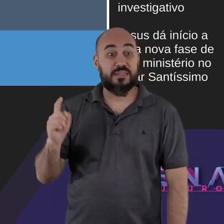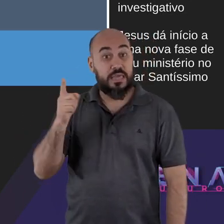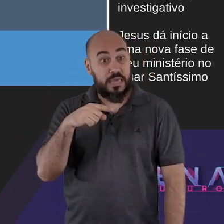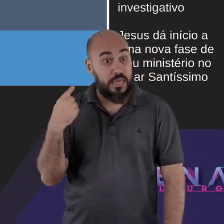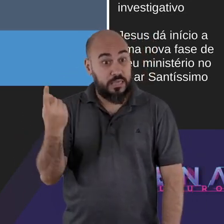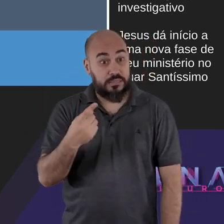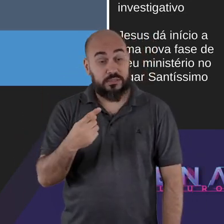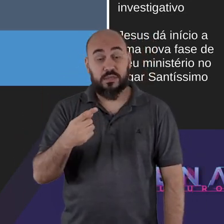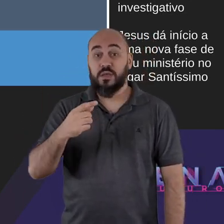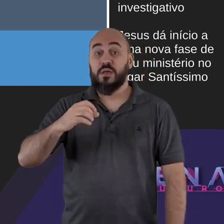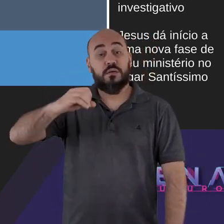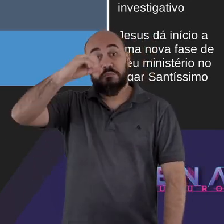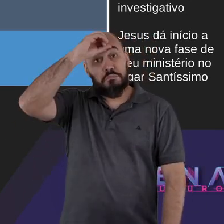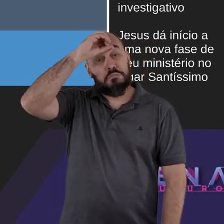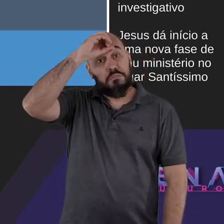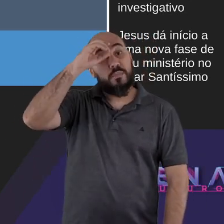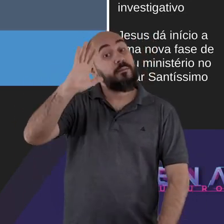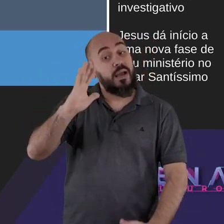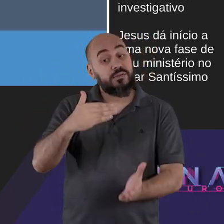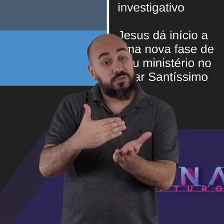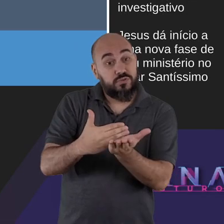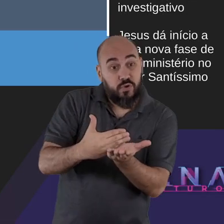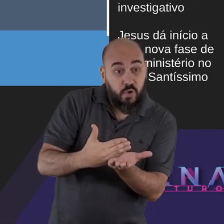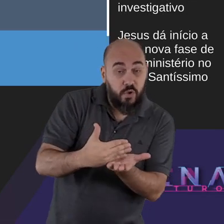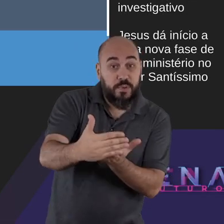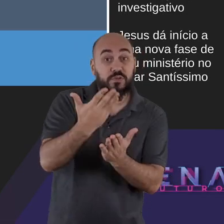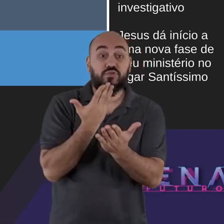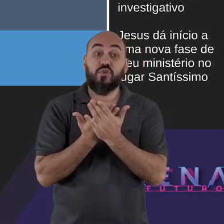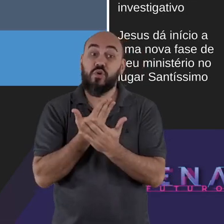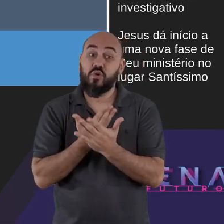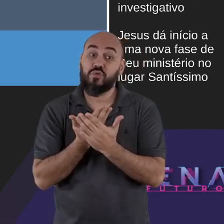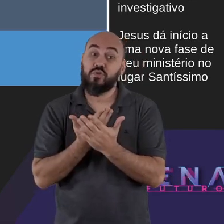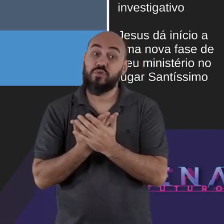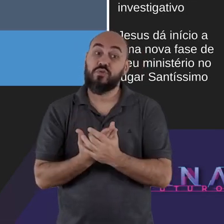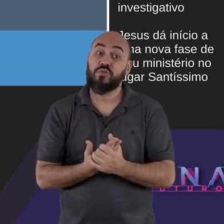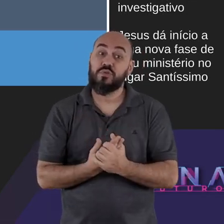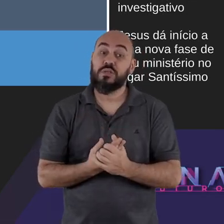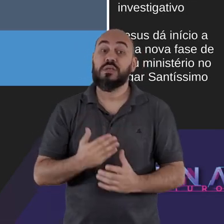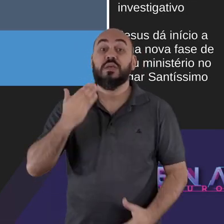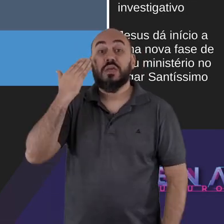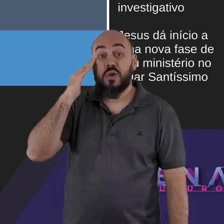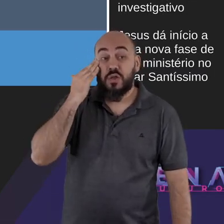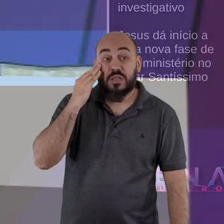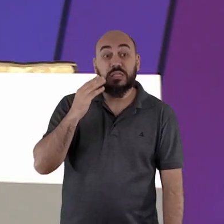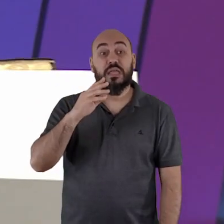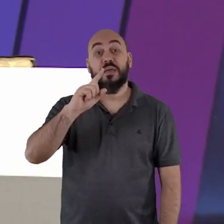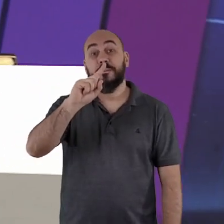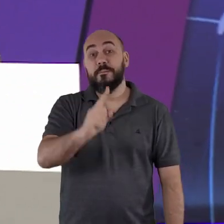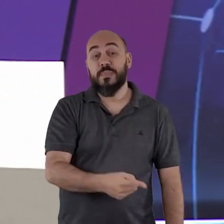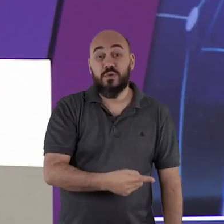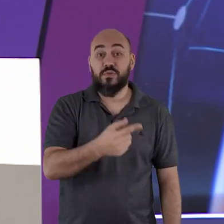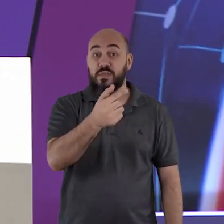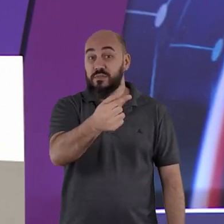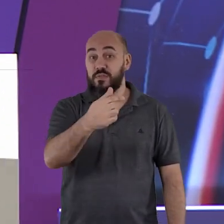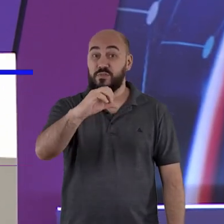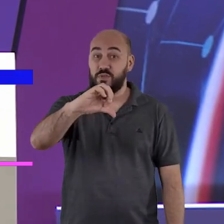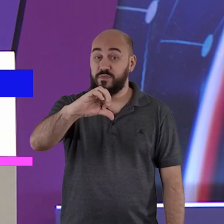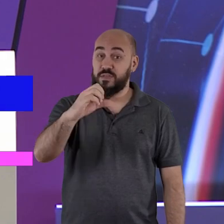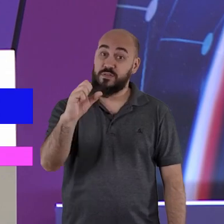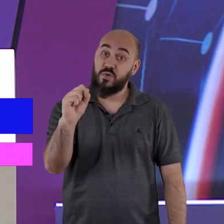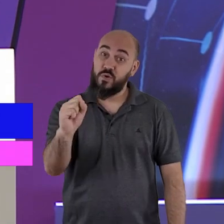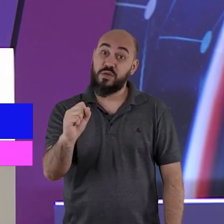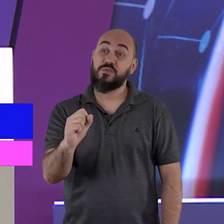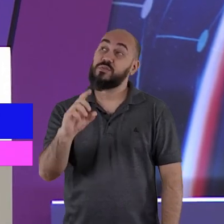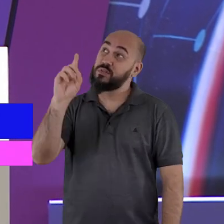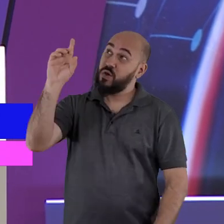não tinham. E que, a partir de 1798, as pessoas passam a ter. Deus estava controlando a